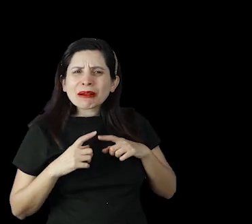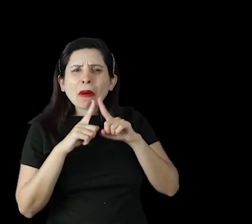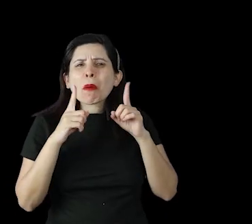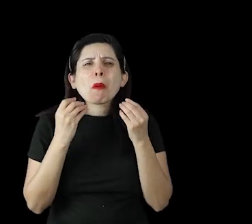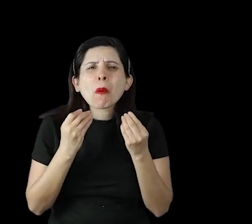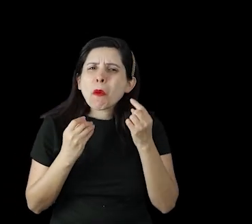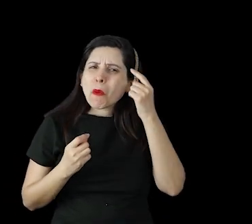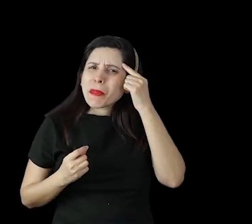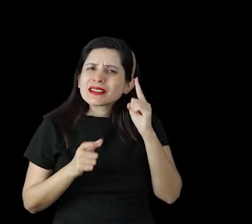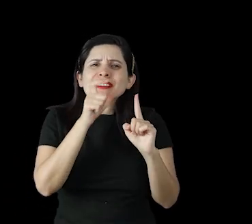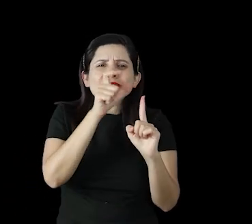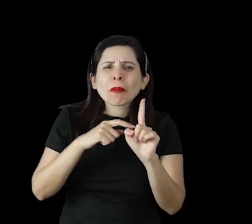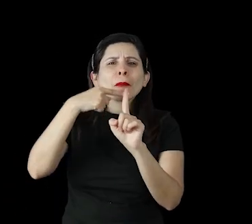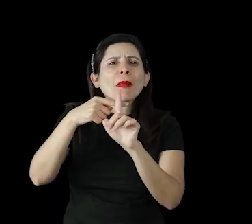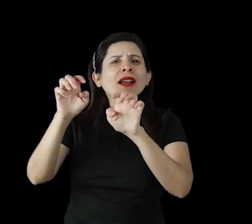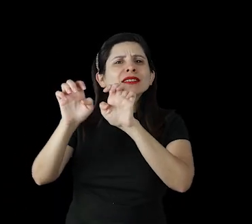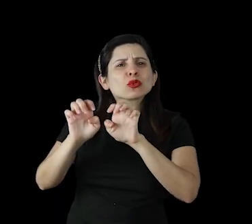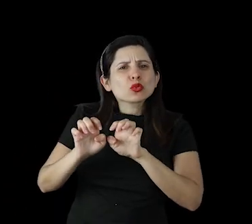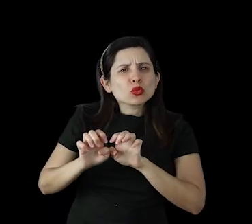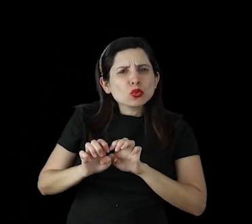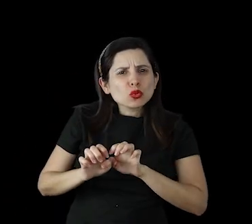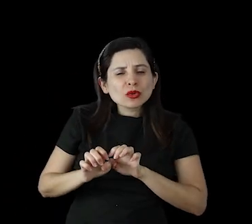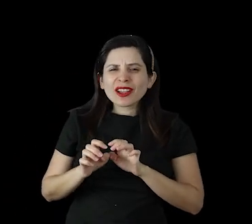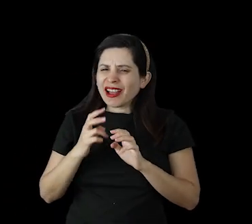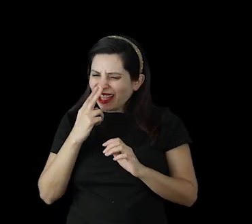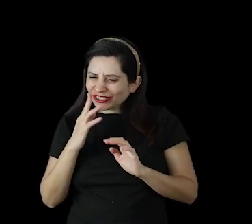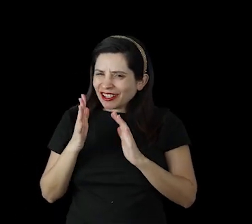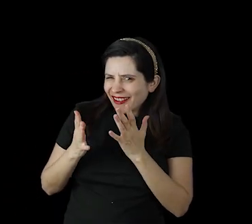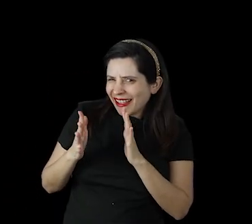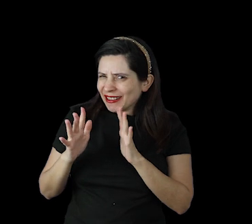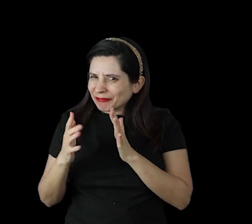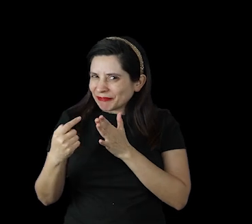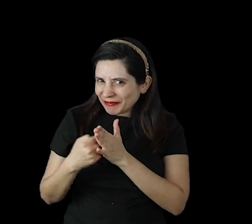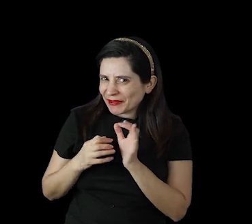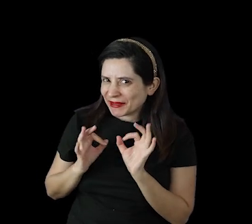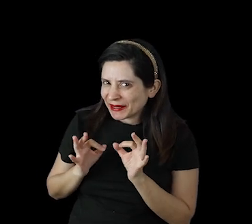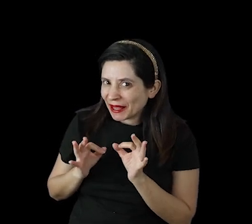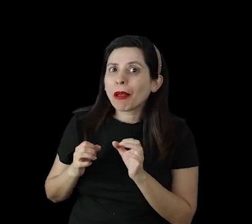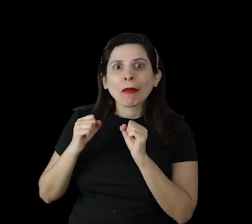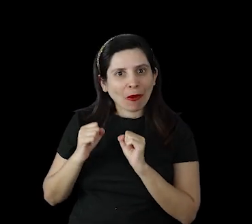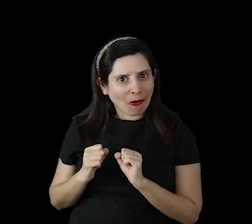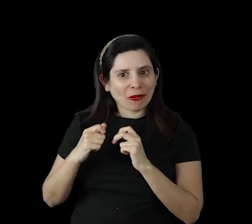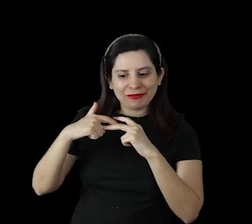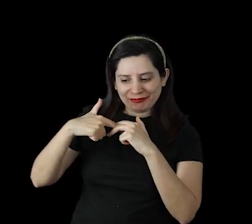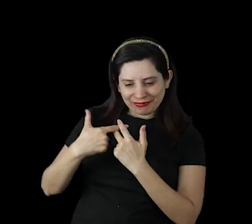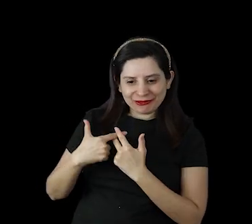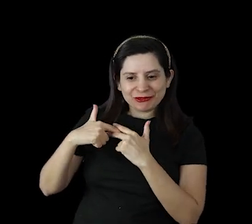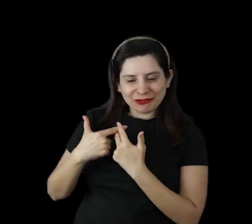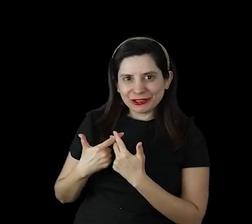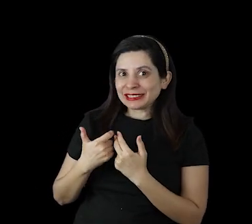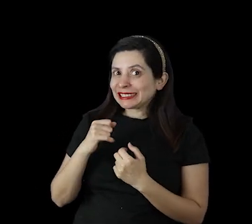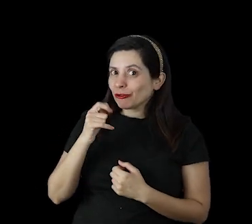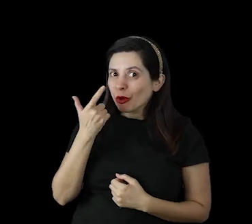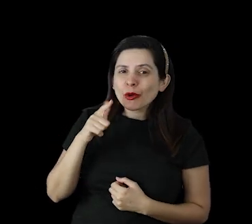em personagem e estrutura?". Então, eu acho que era mais ou menos essa pergunta, né. Me corrige também se foi